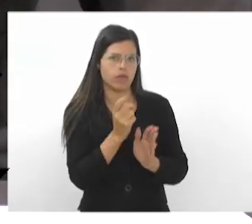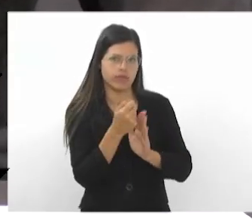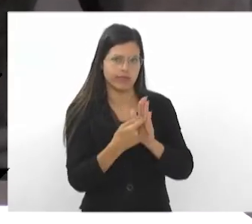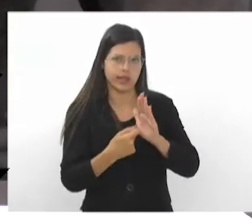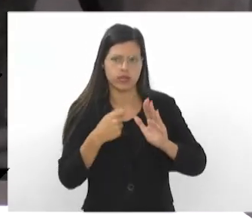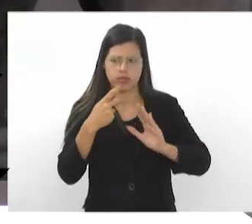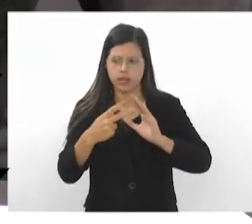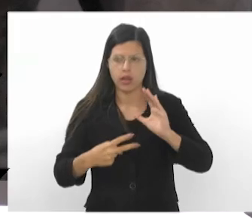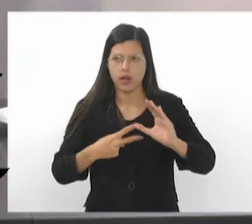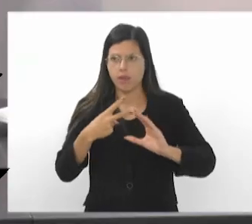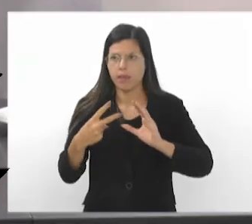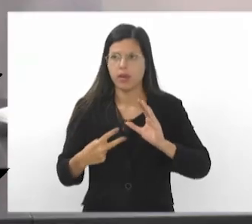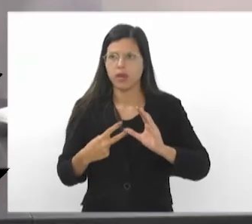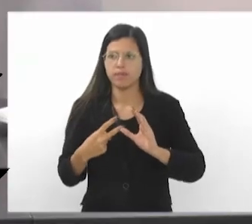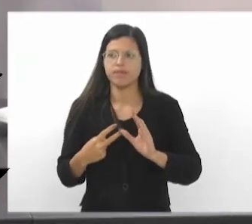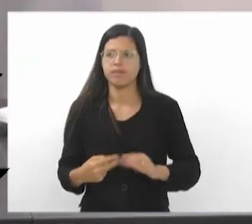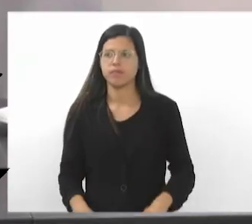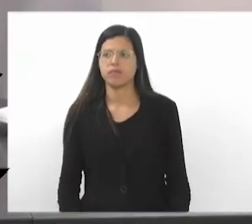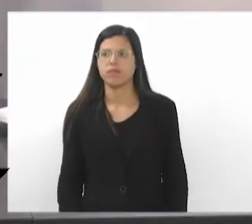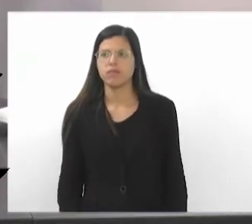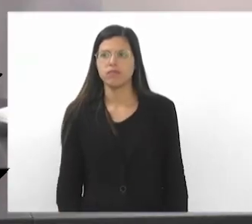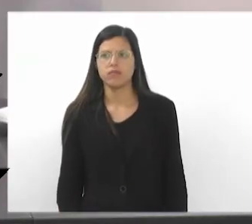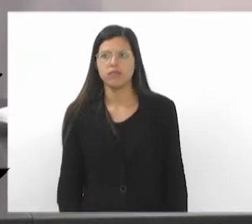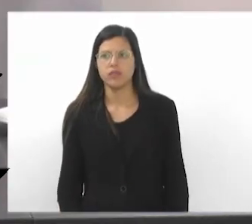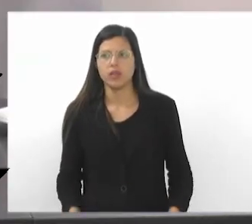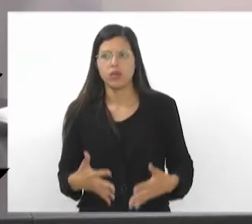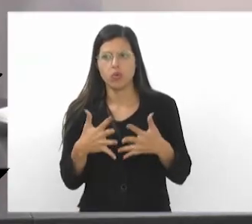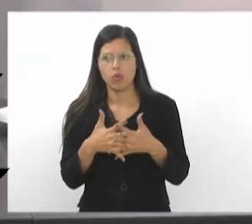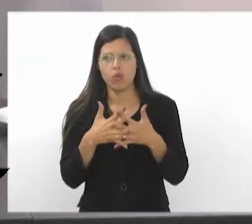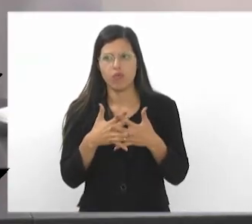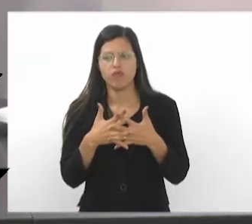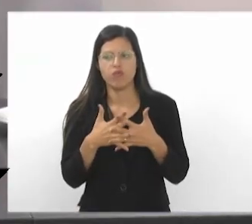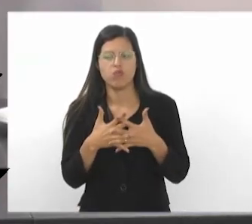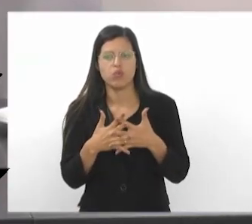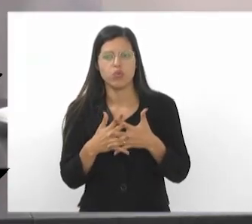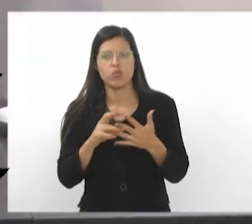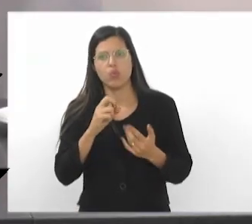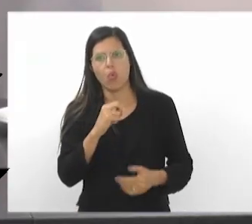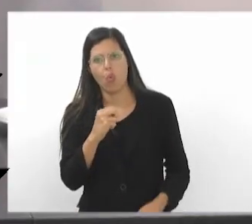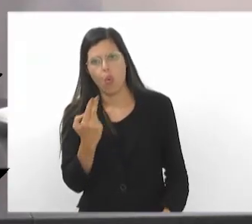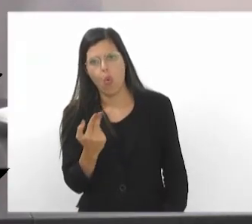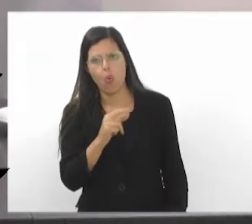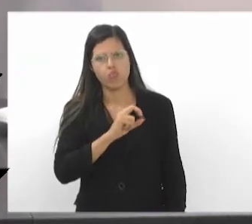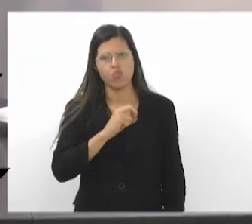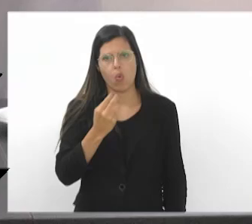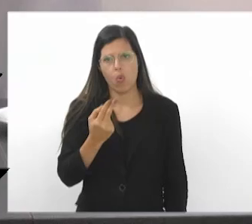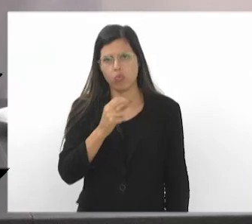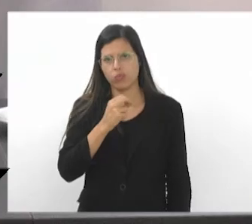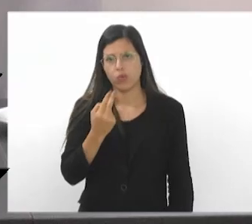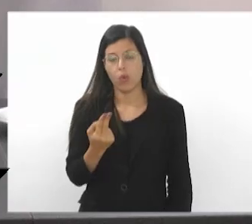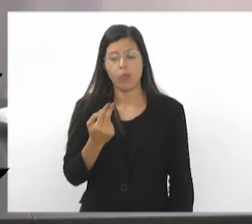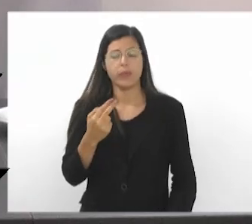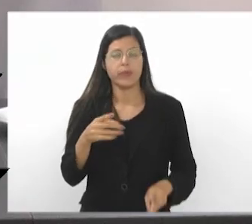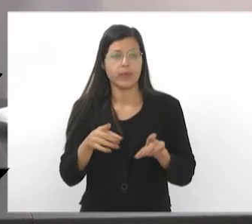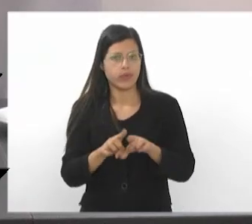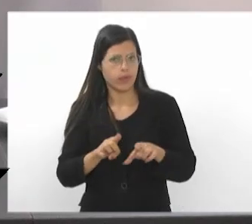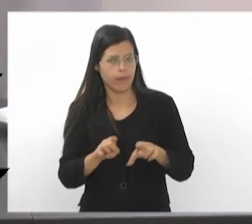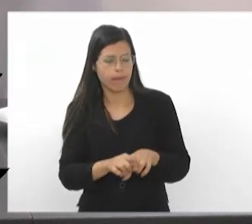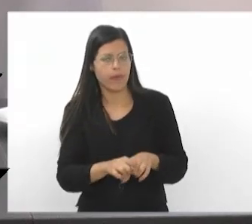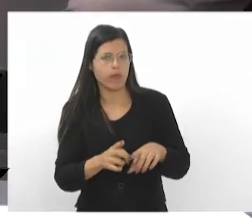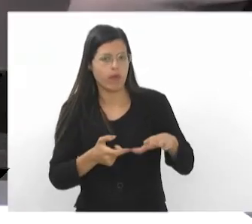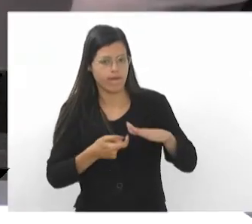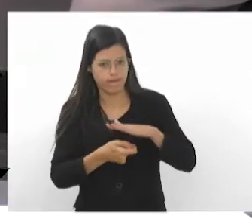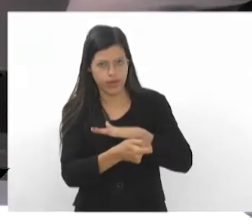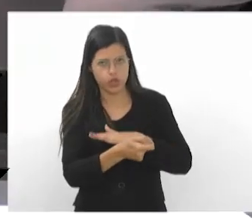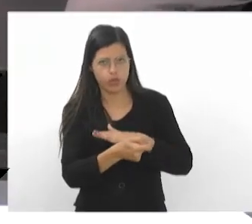que fiquei confuso com aqueles ou e os investimentos em ciência e tecnologia também. Deputado